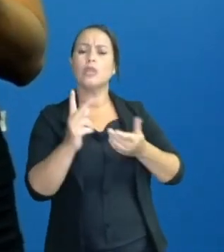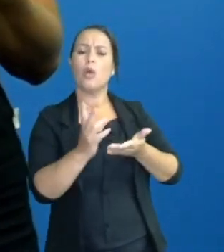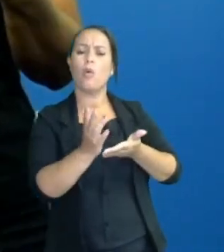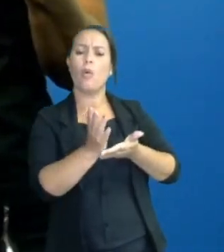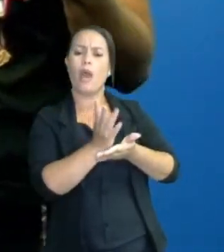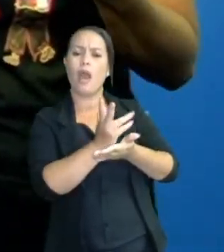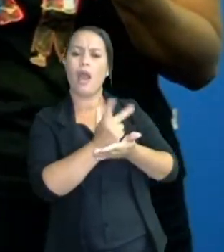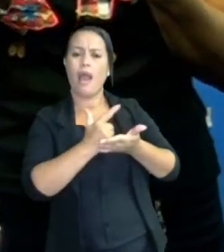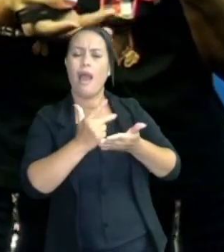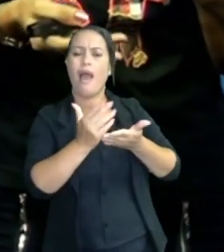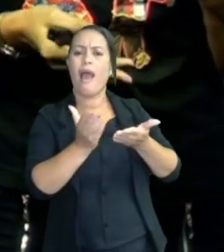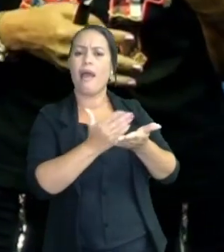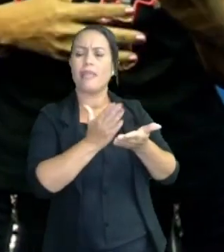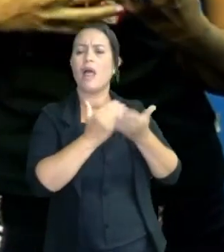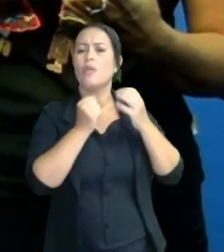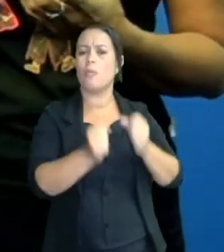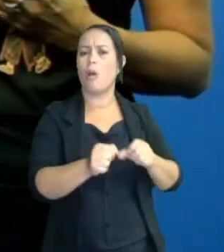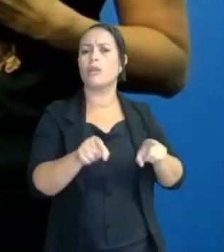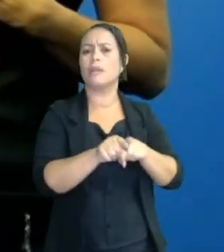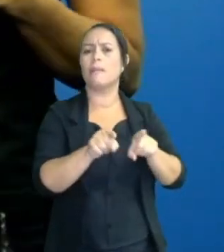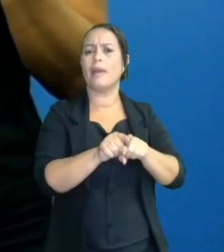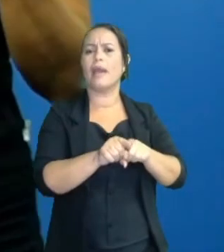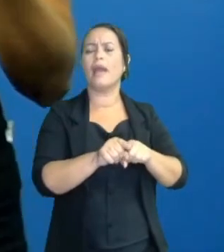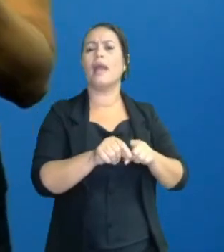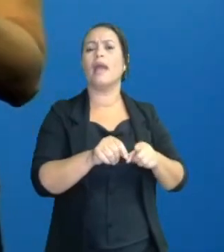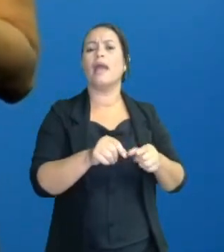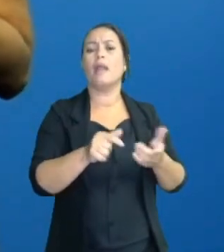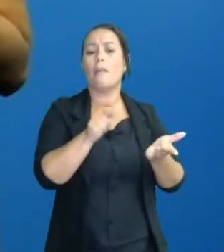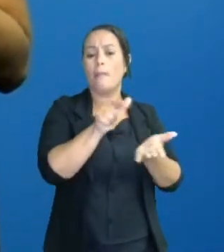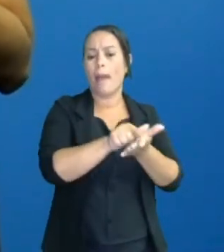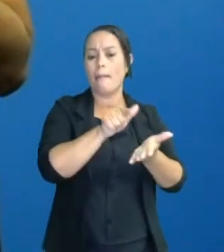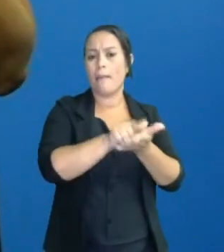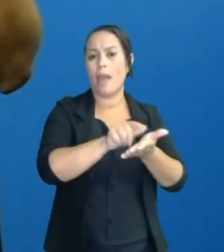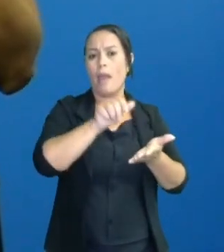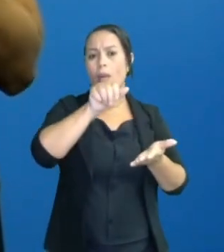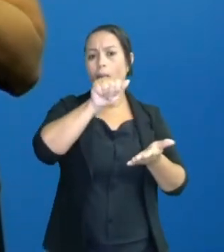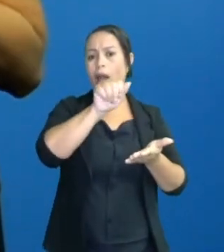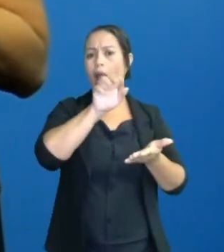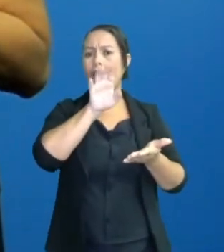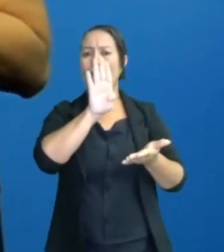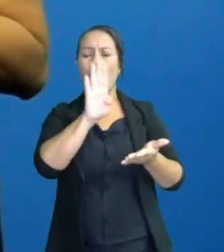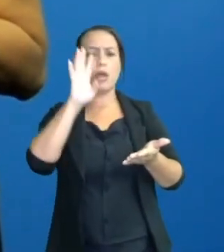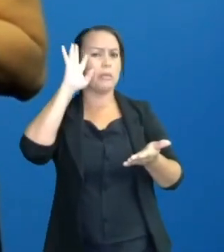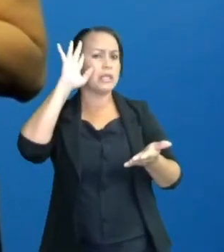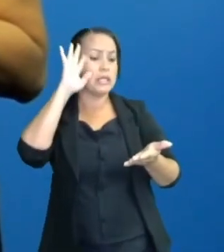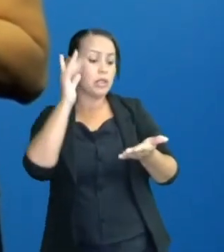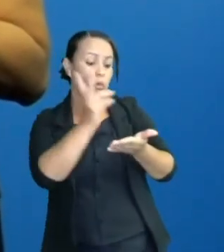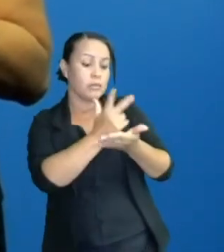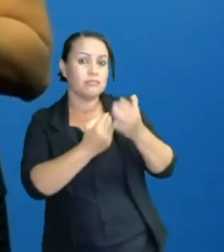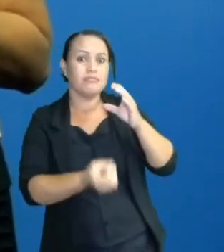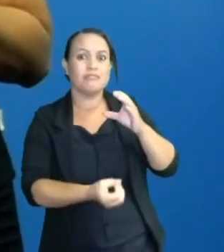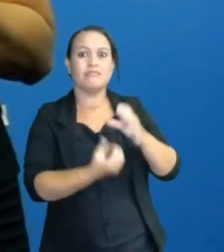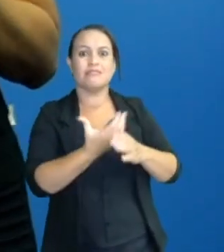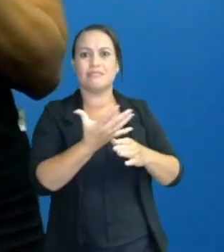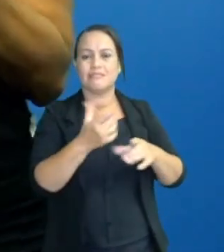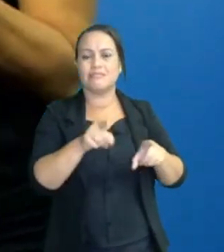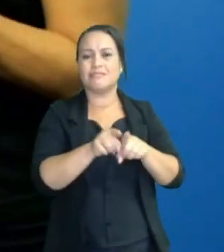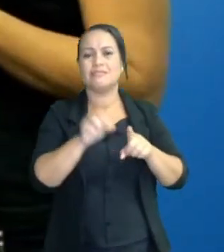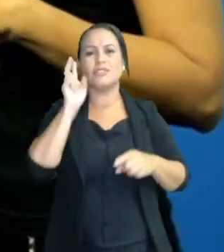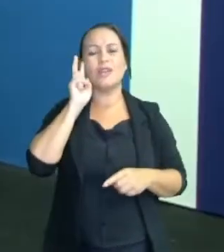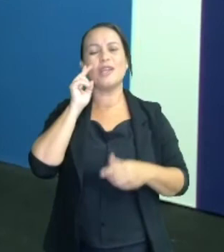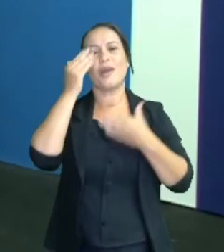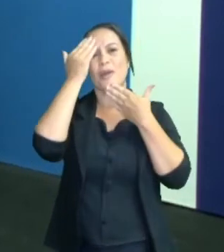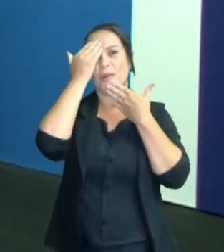fazer em folhas de papel A4, você pode usar a sua imaginação e criar a sua historinha, tá certo?